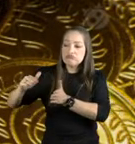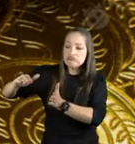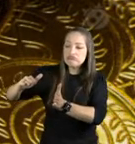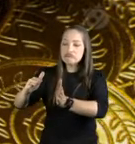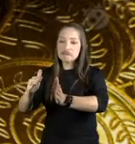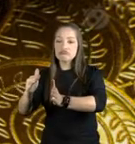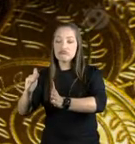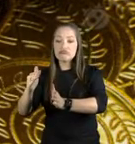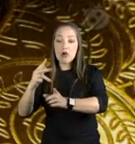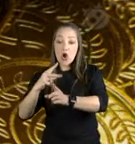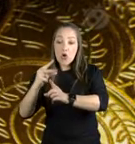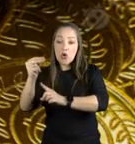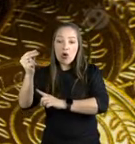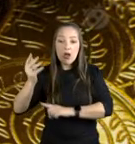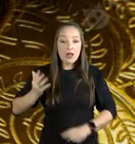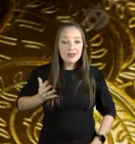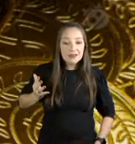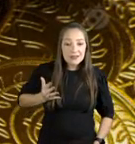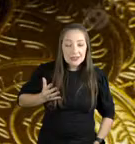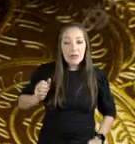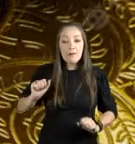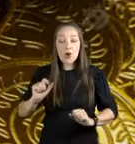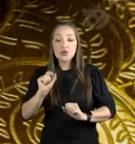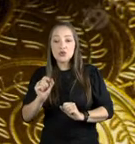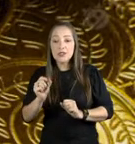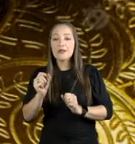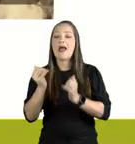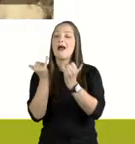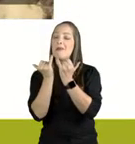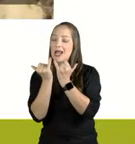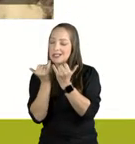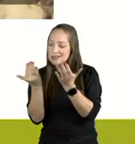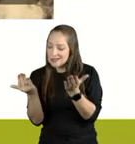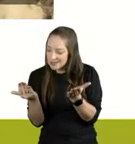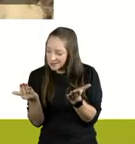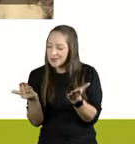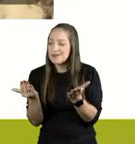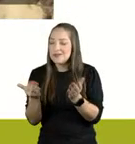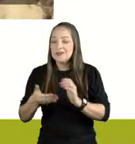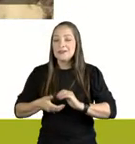essa riqueza, eles podem ser muito parecidos.